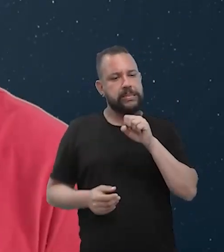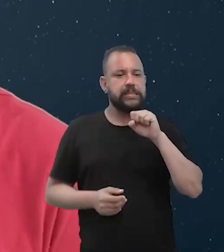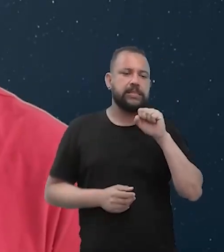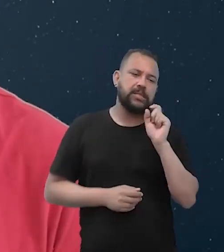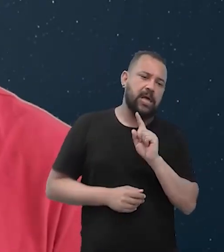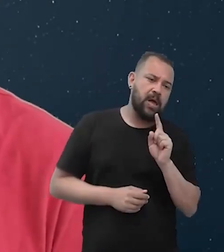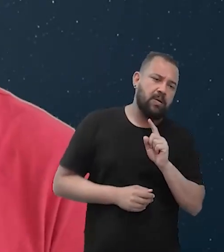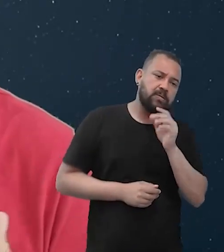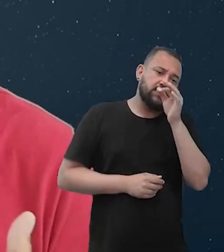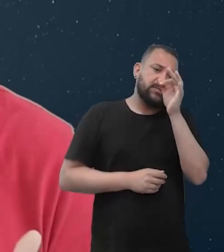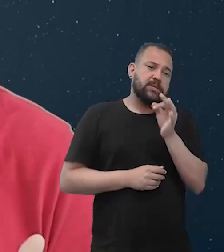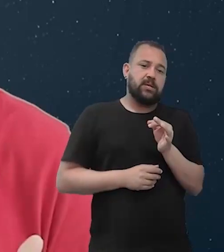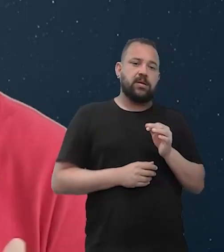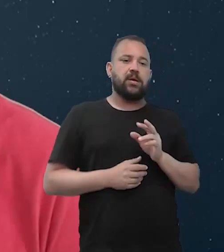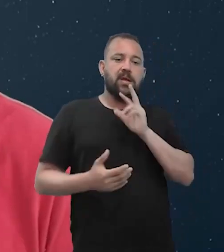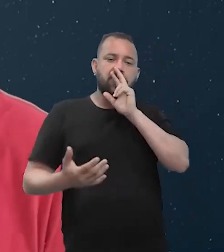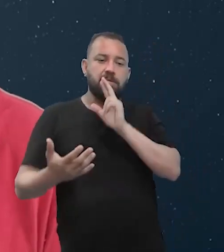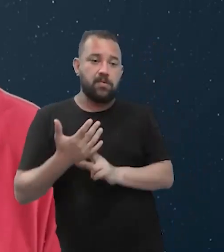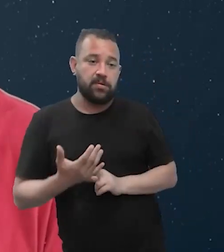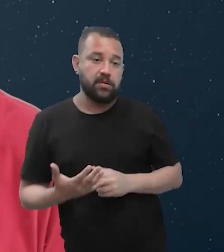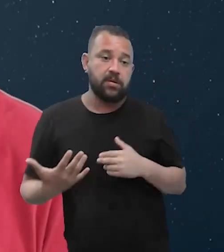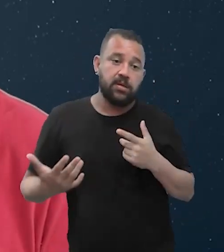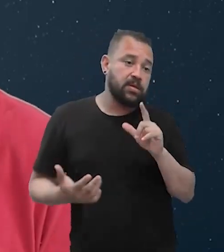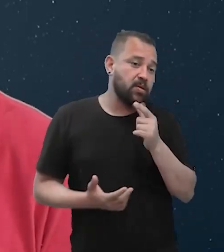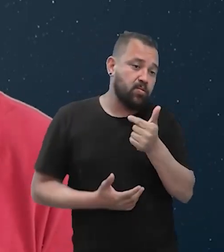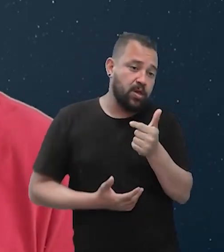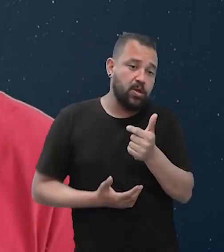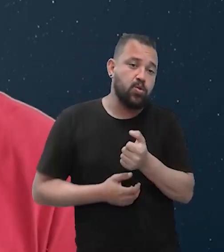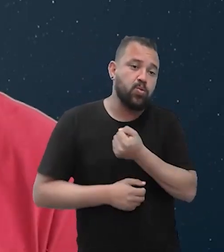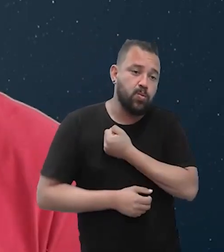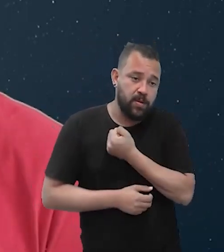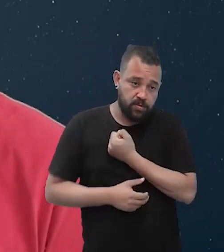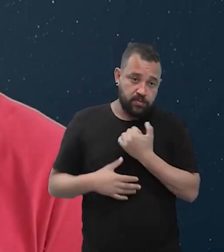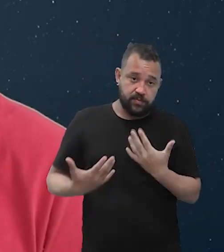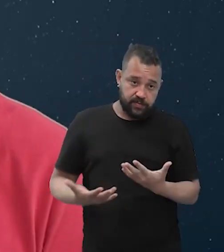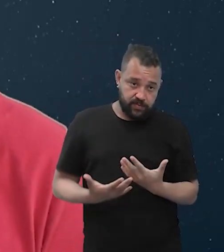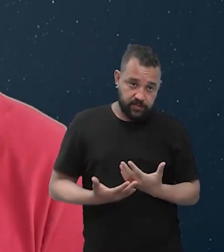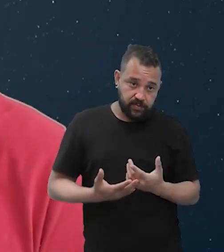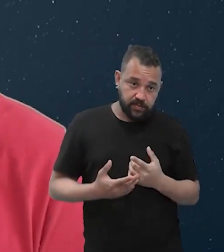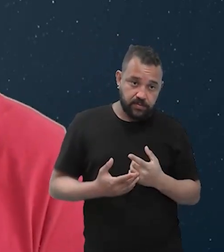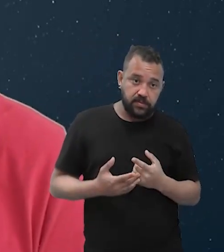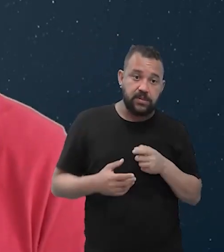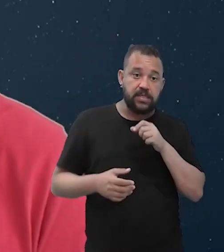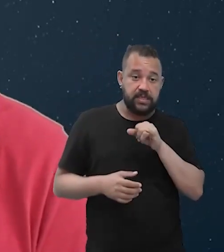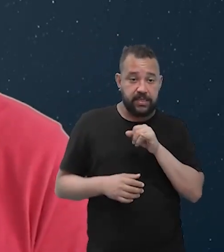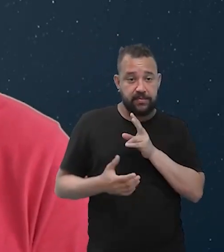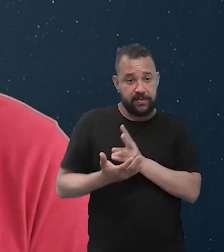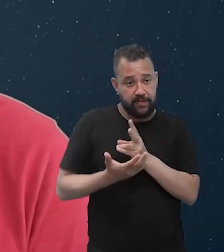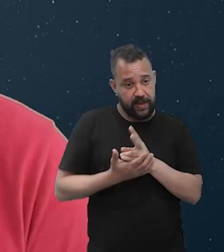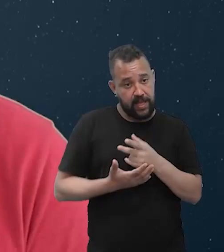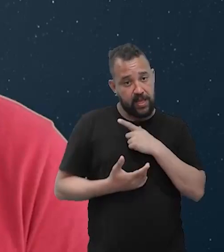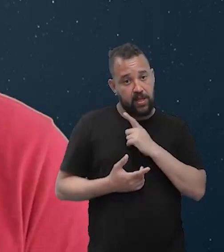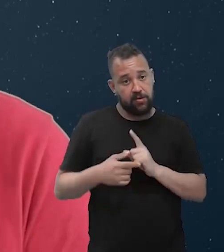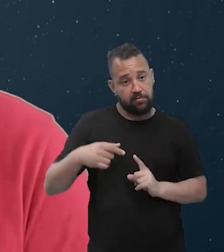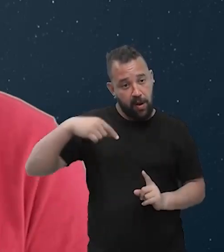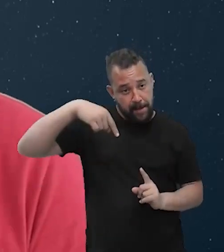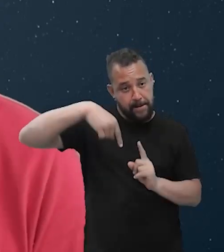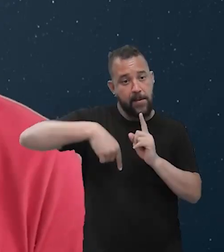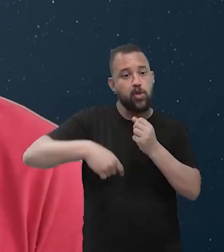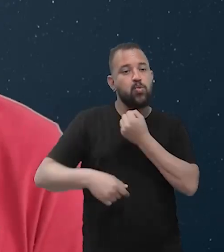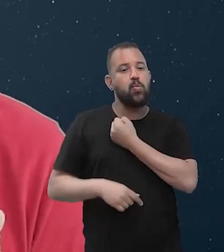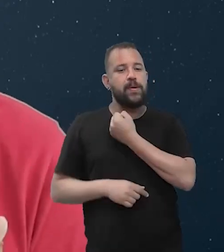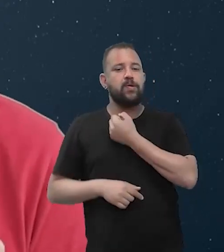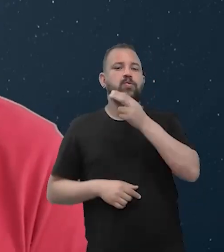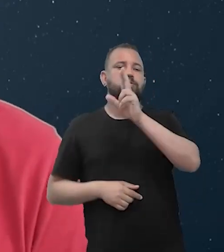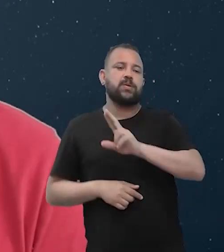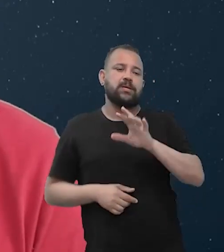certeza, respostas não numéricas, tá certo? Então, quando a variável for numérica, a gente pode com certeza